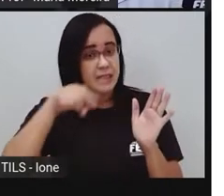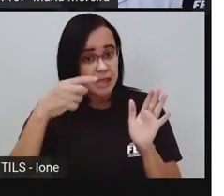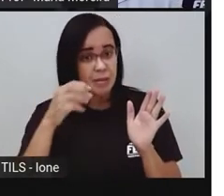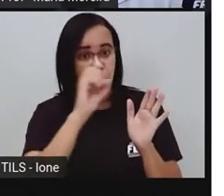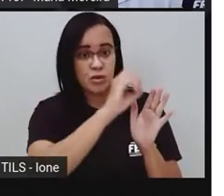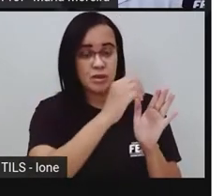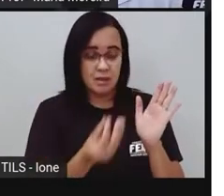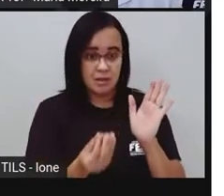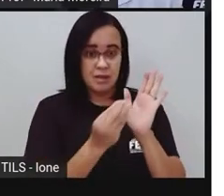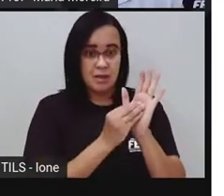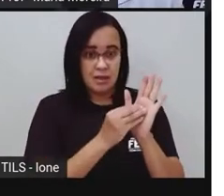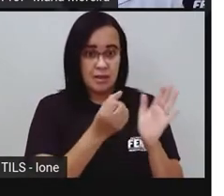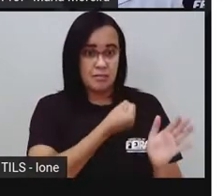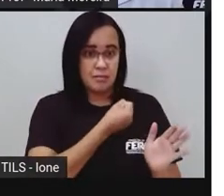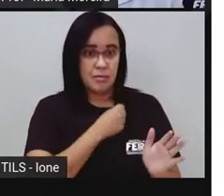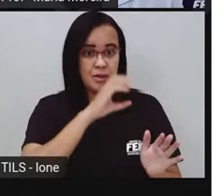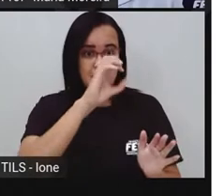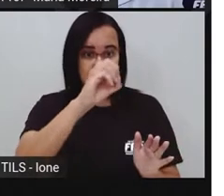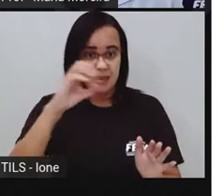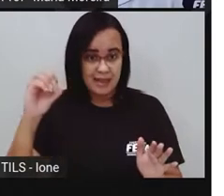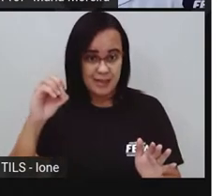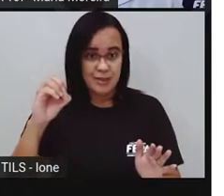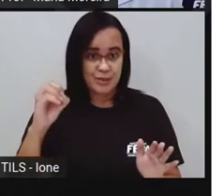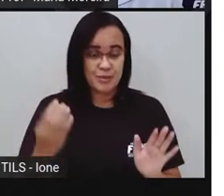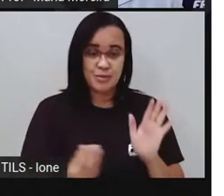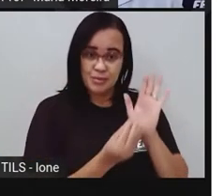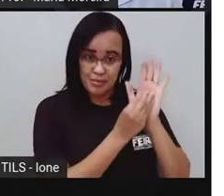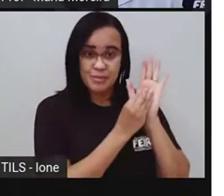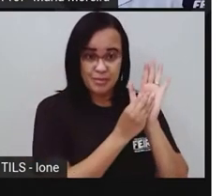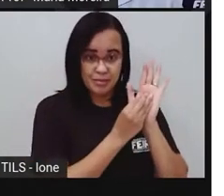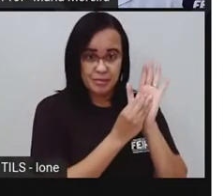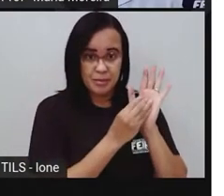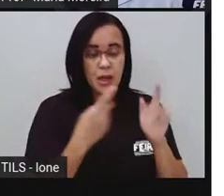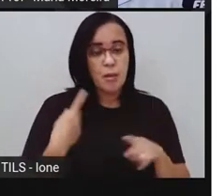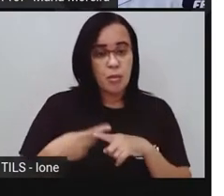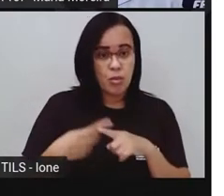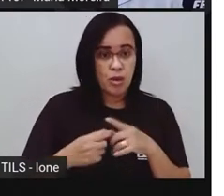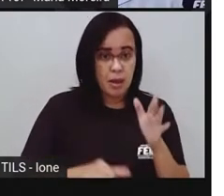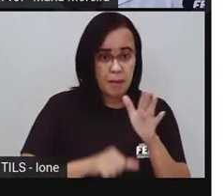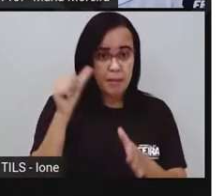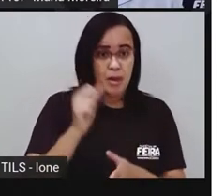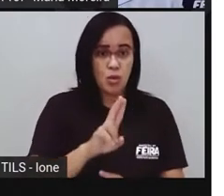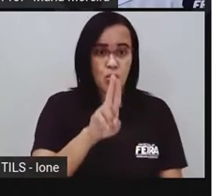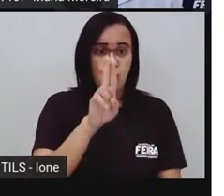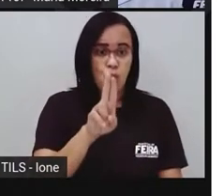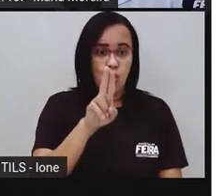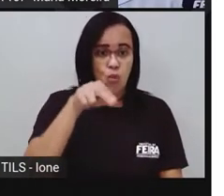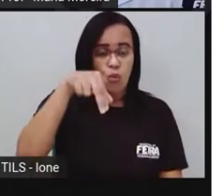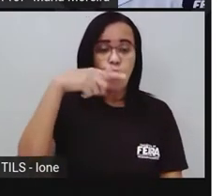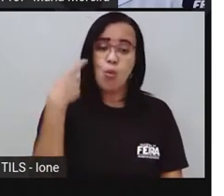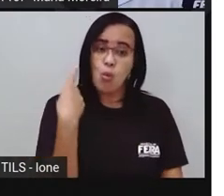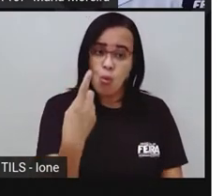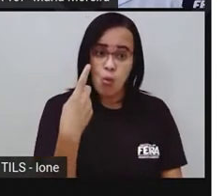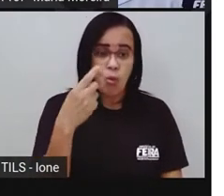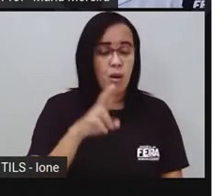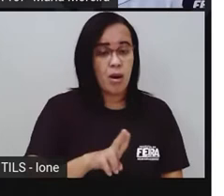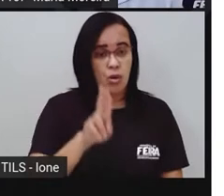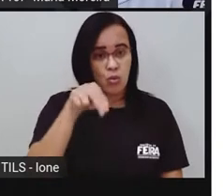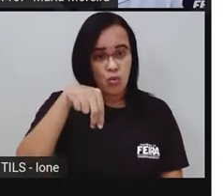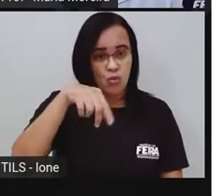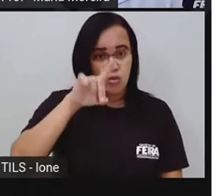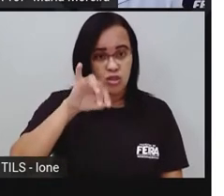é isso porque eu tenho uma unidade de milhar ó tá vendo